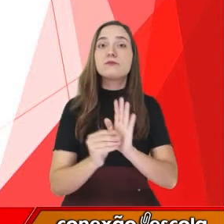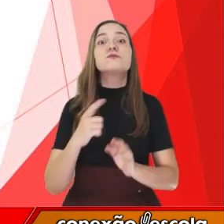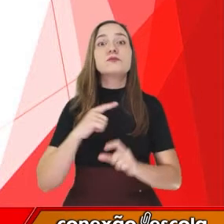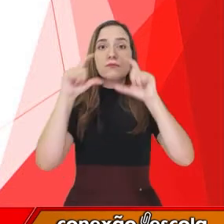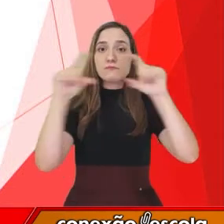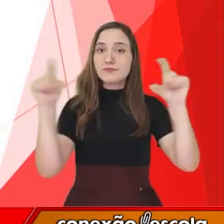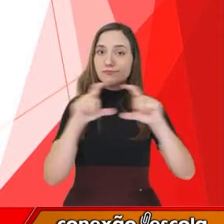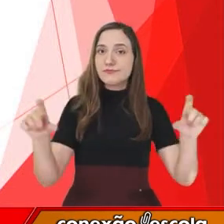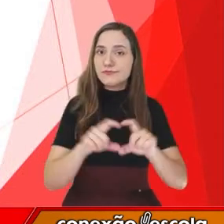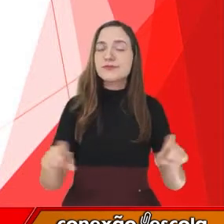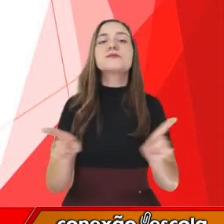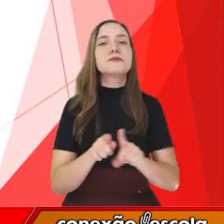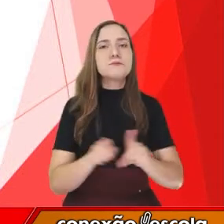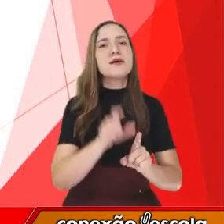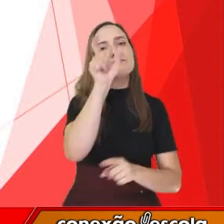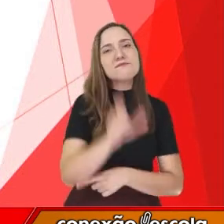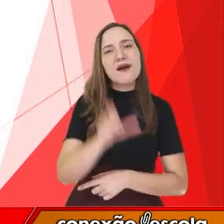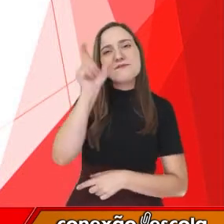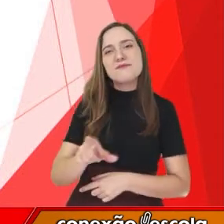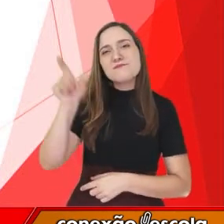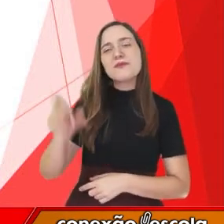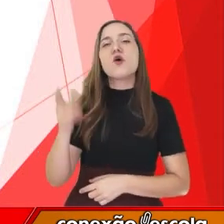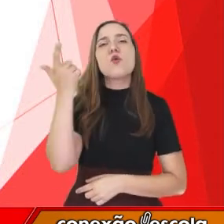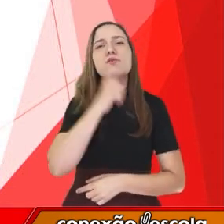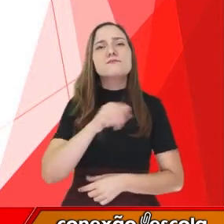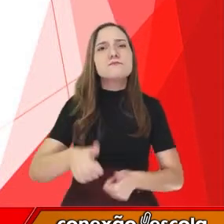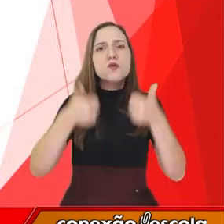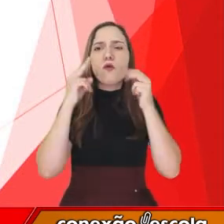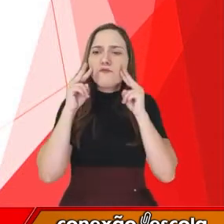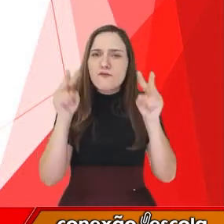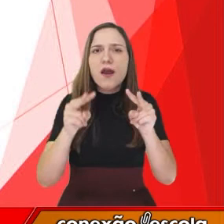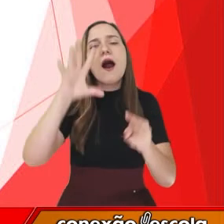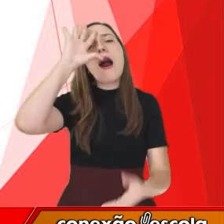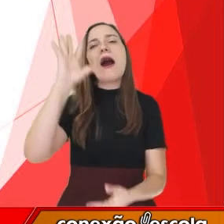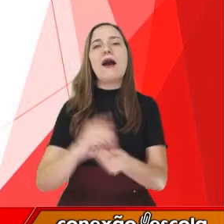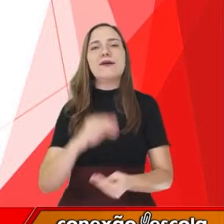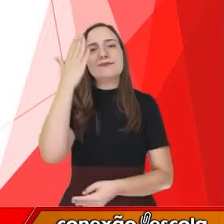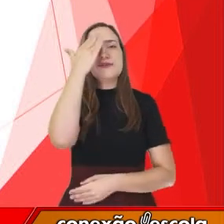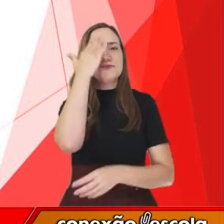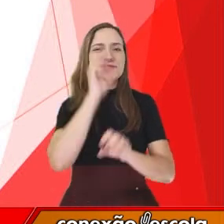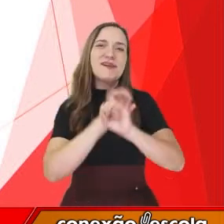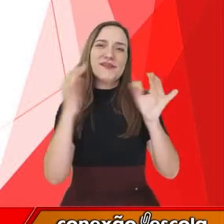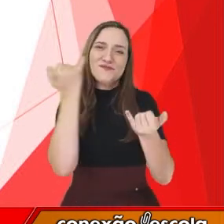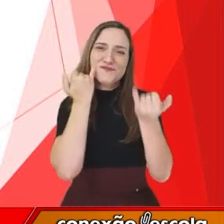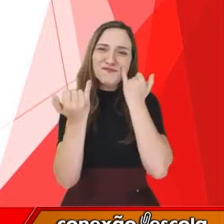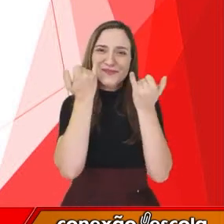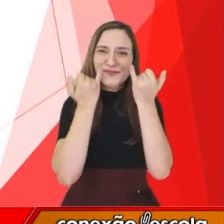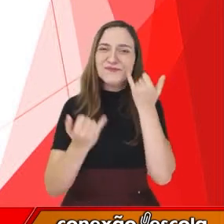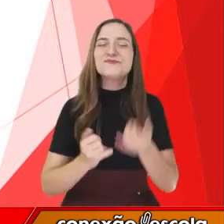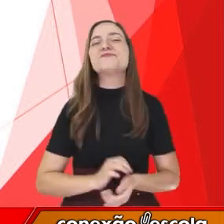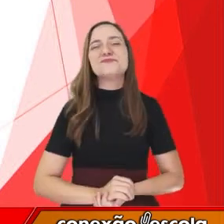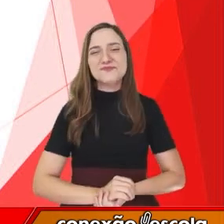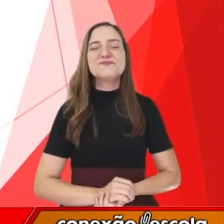linhas e colunas e permitir uma melhor visualização das informações que estão sendo